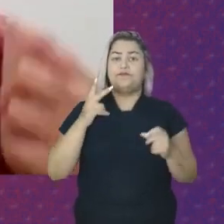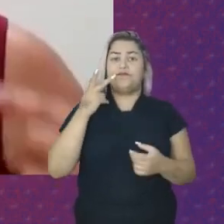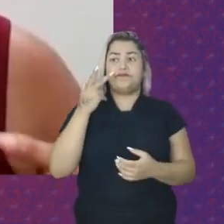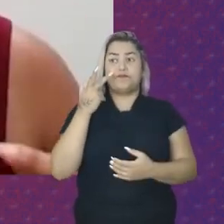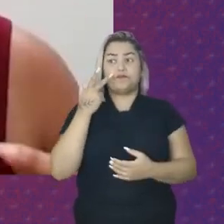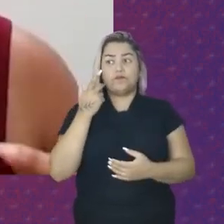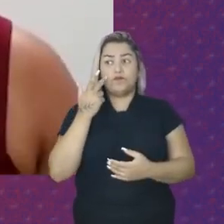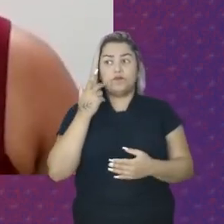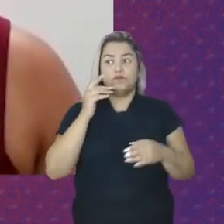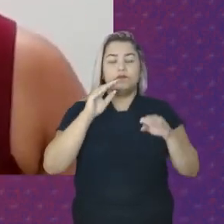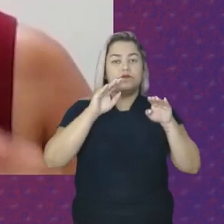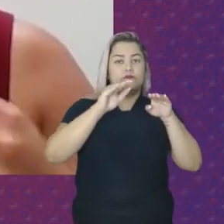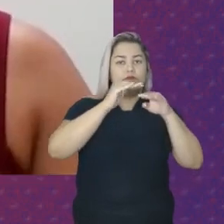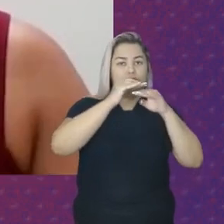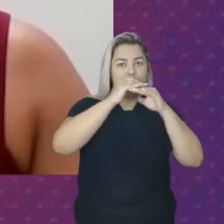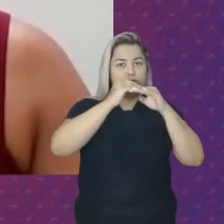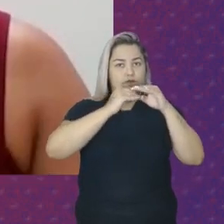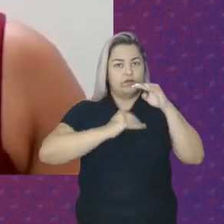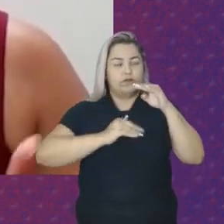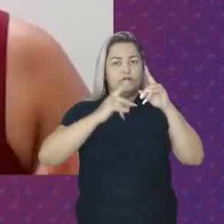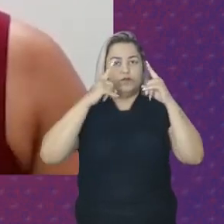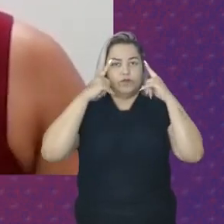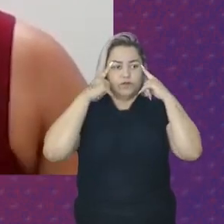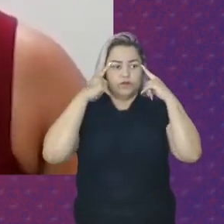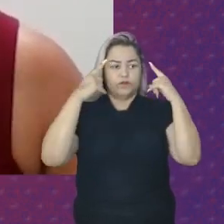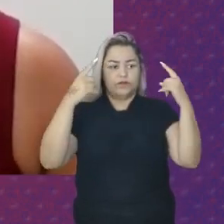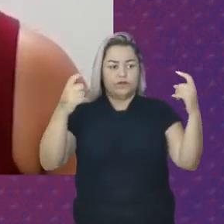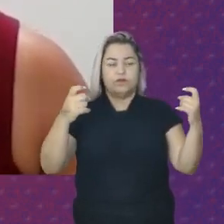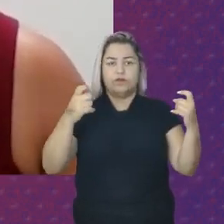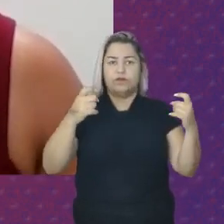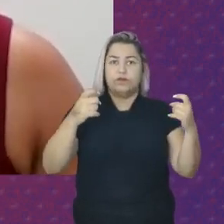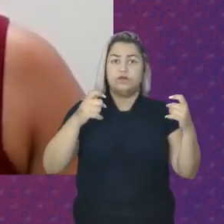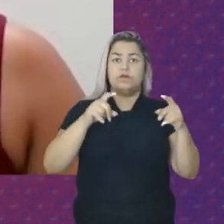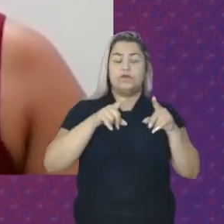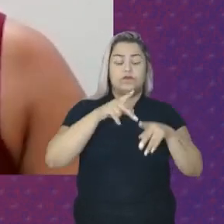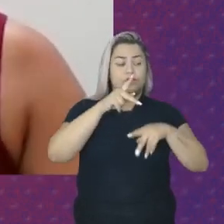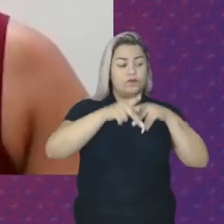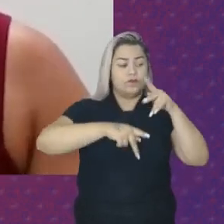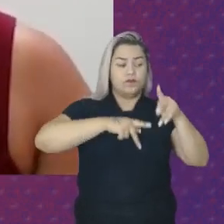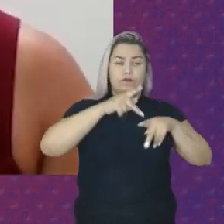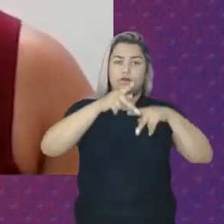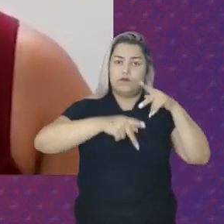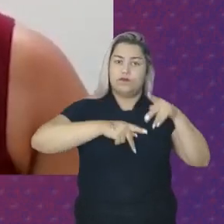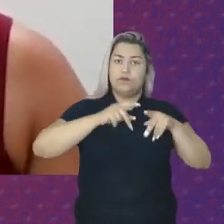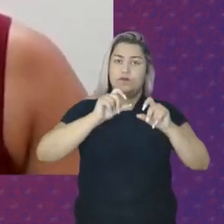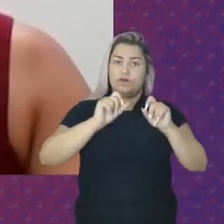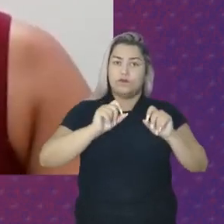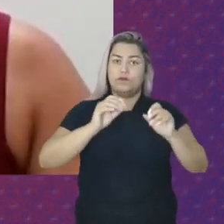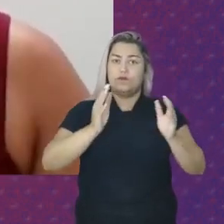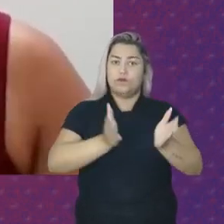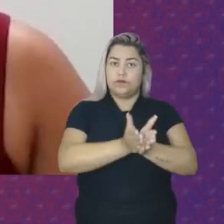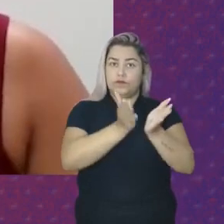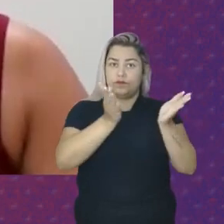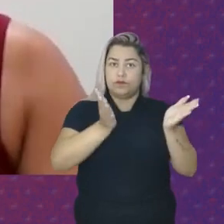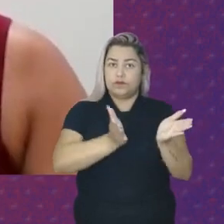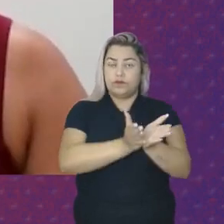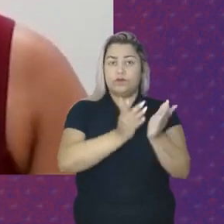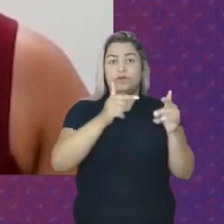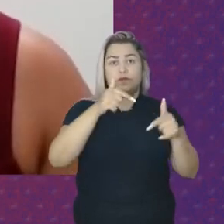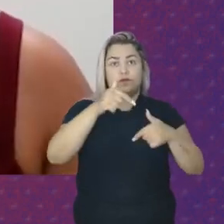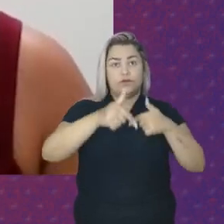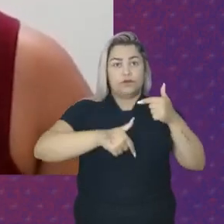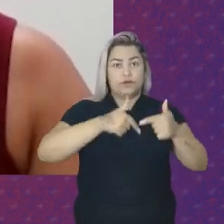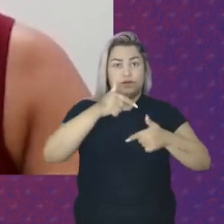naturalizar desigualdade e violência para uma parcela da população que é pobre, trabalhadora, que